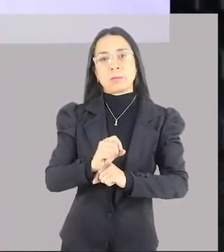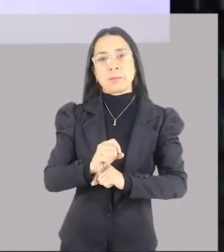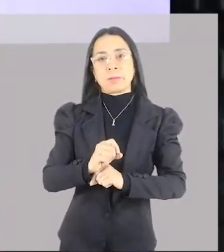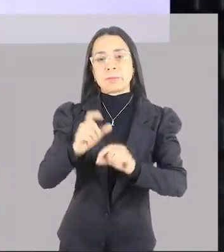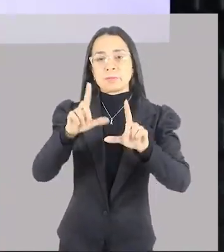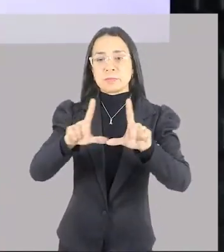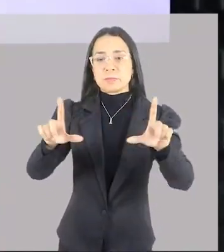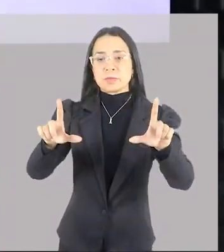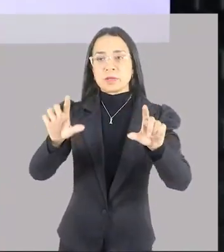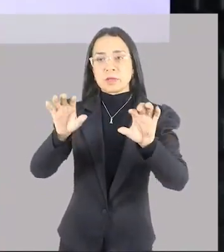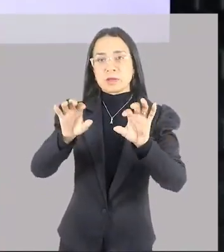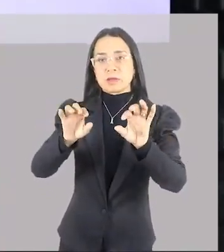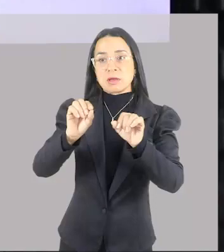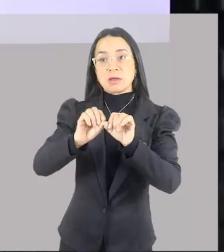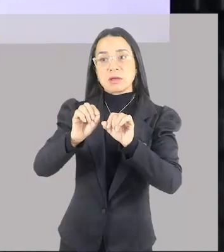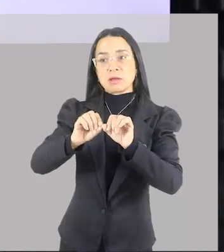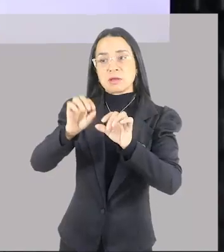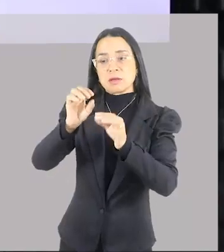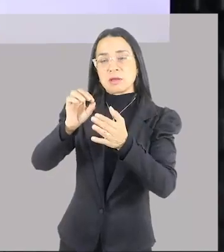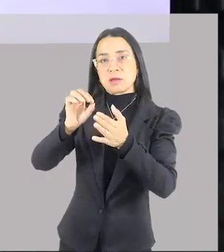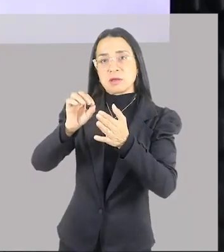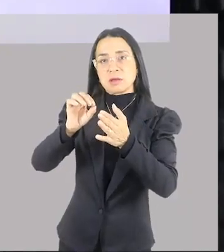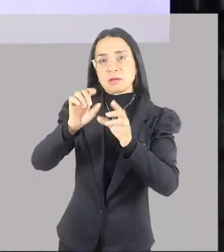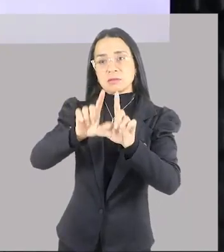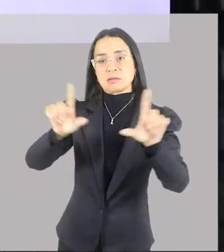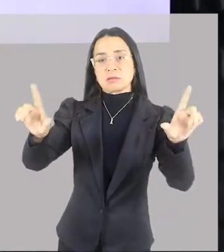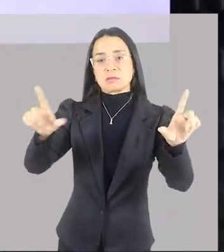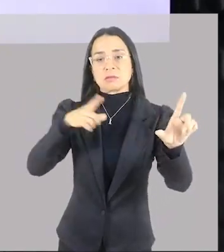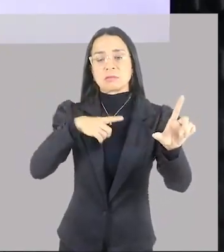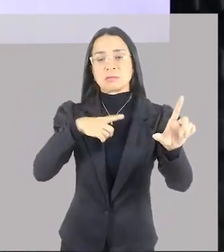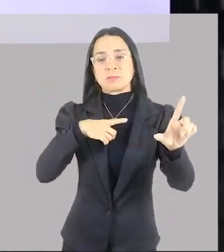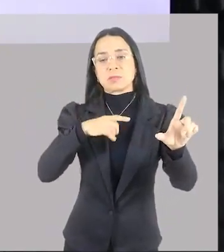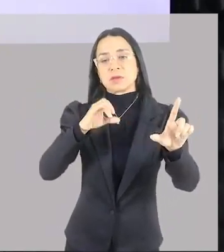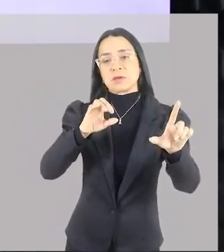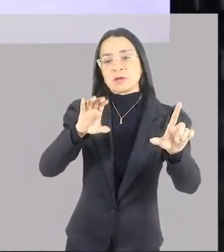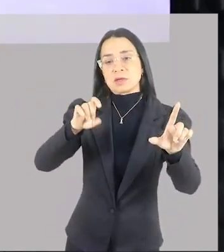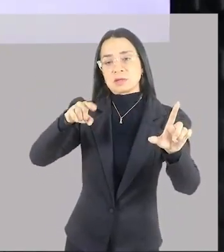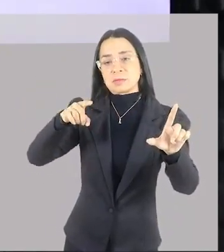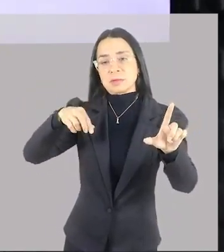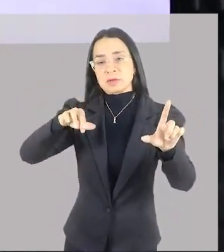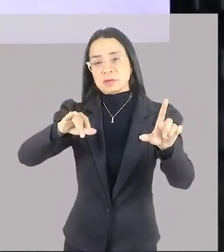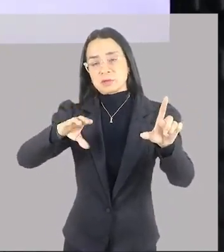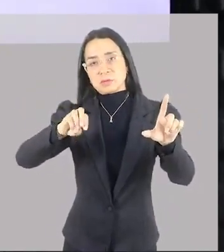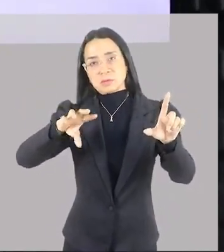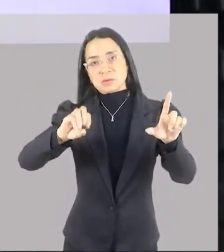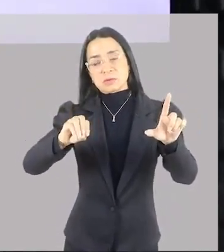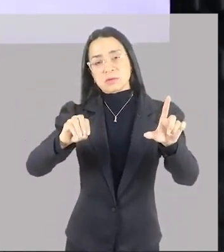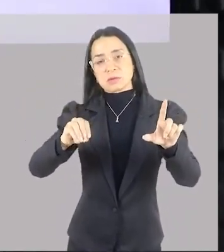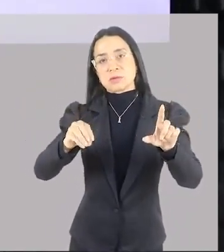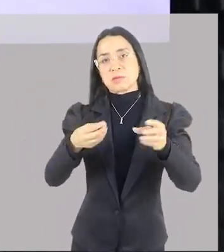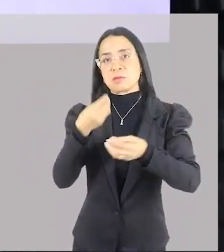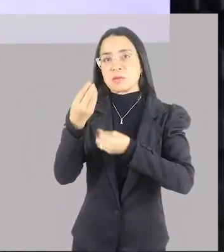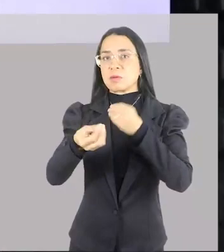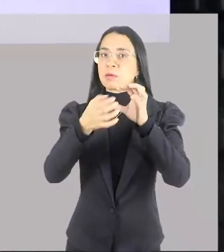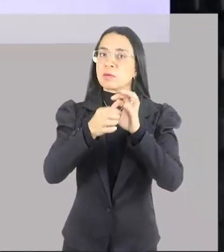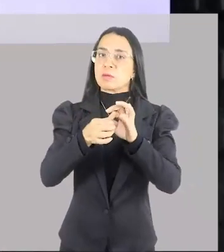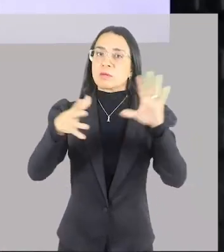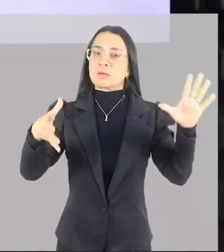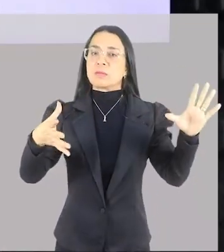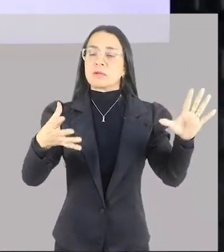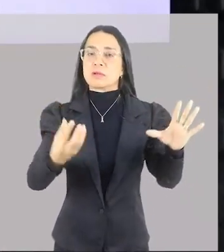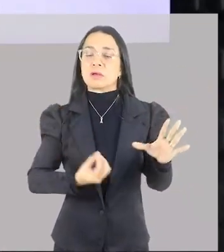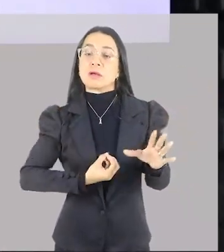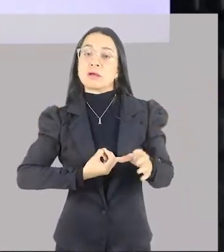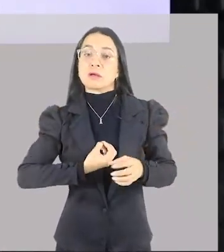naquela construção. Então, o expressionismo, ele traz exatamente uma forma de liberar as